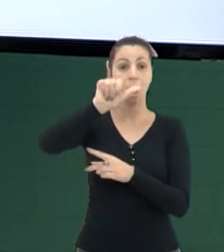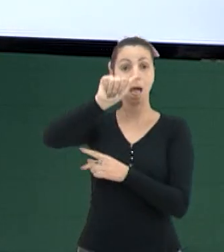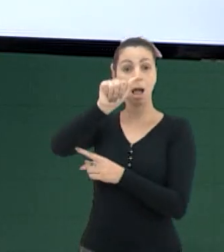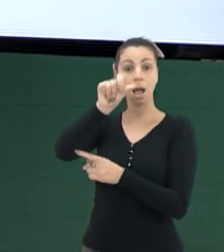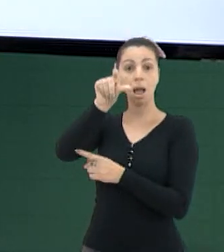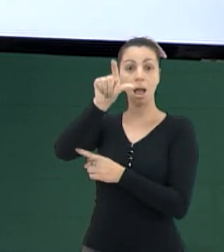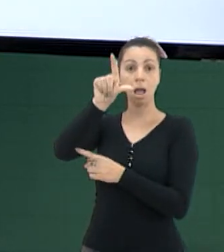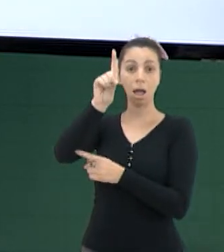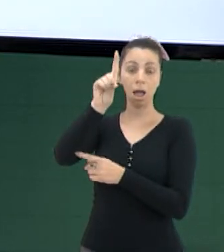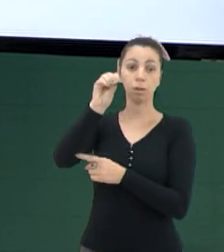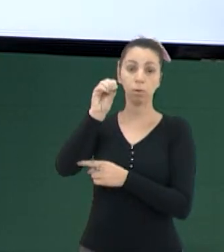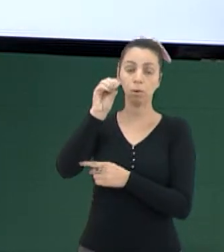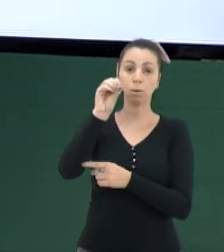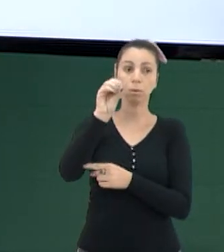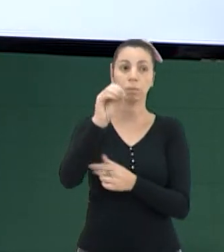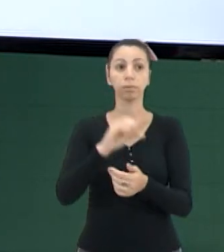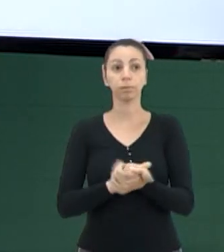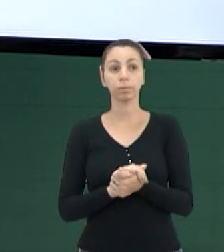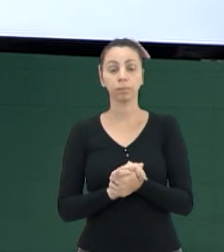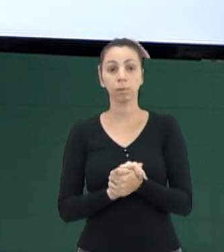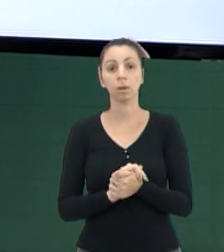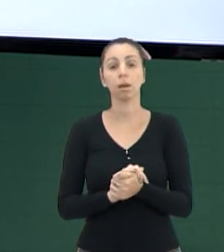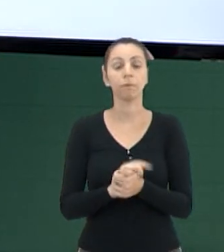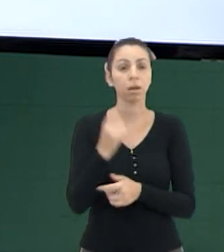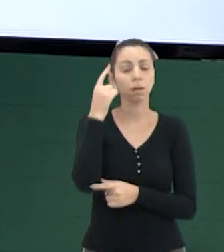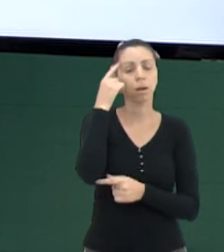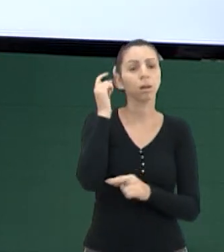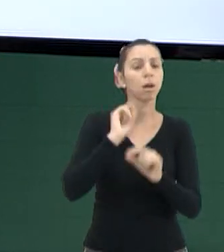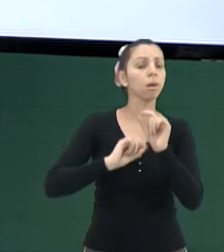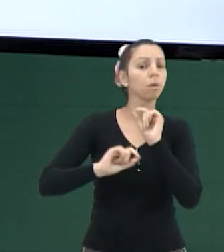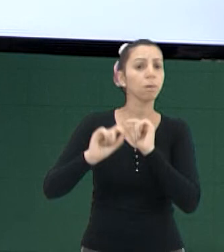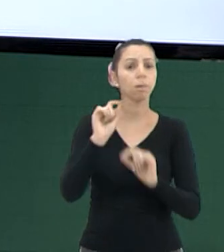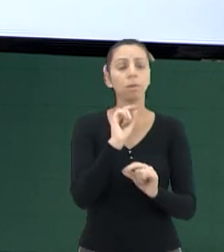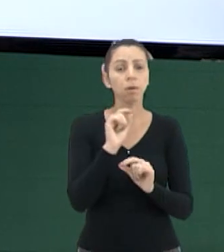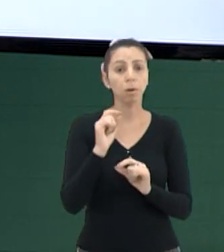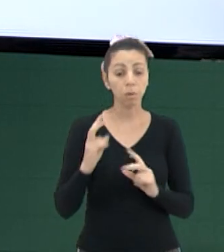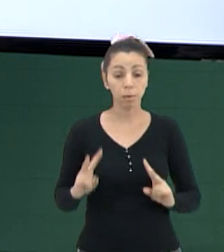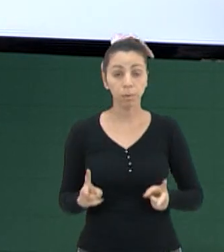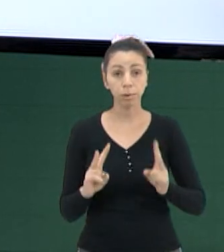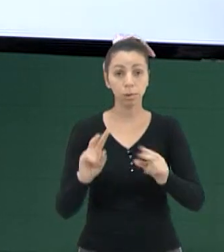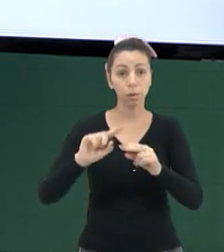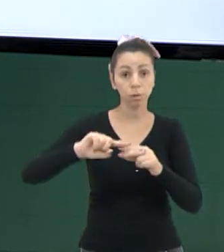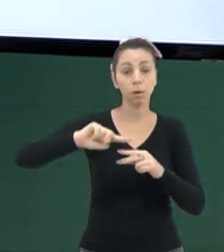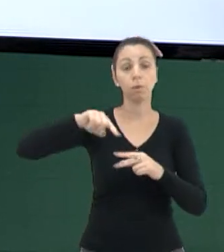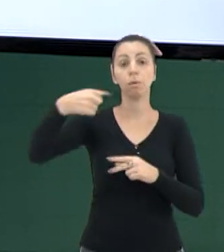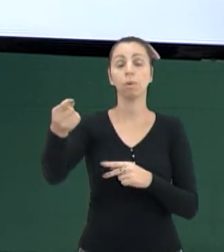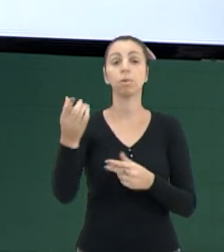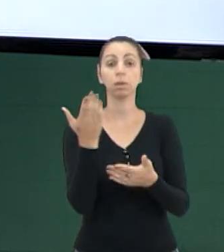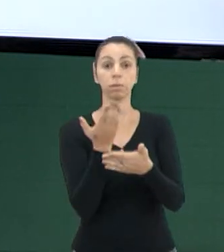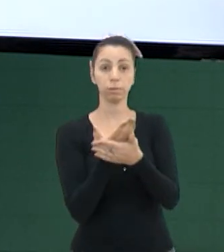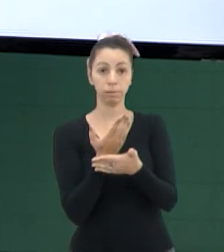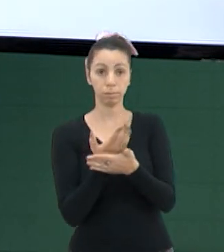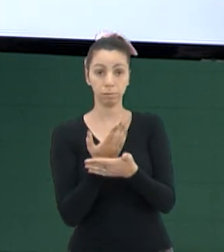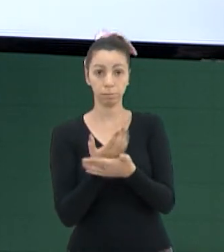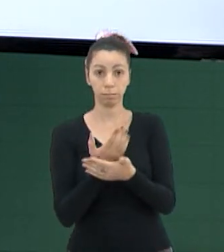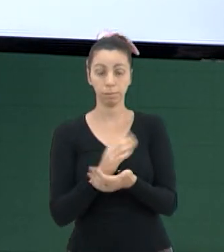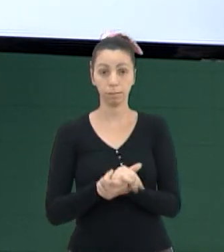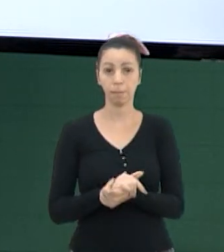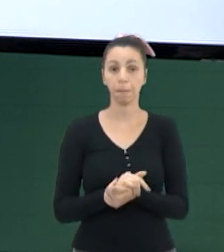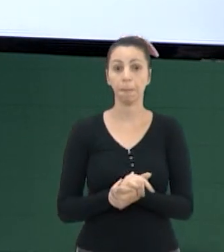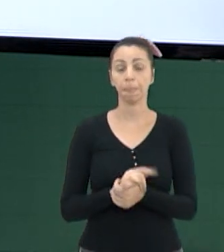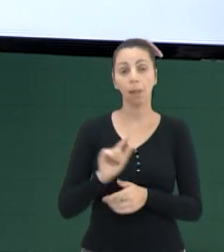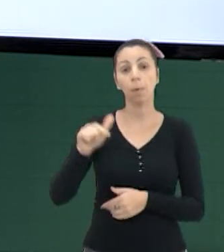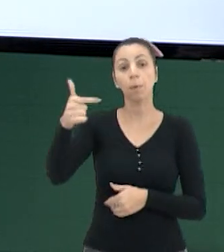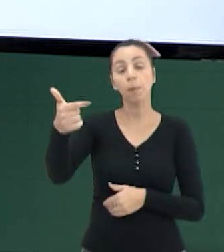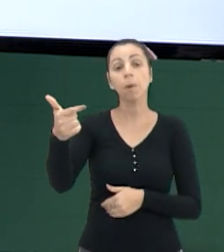algumas letras, né? Isso daí vai me dar uma ideia do que nós vamos dar continuidade nos próximos momentos,